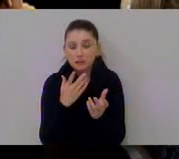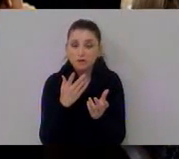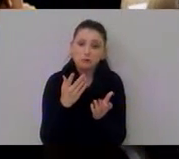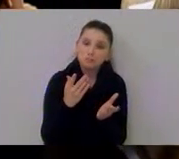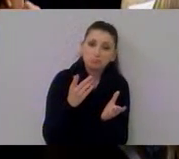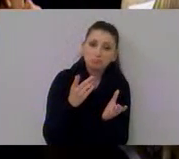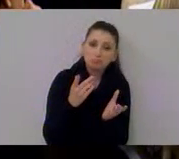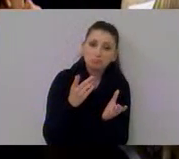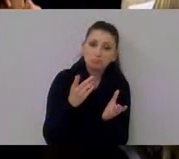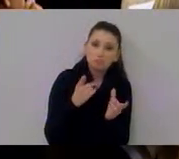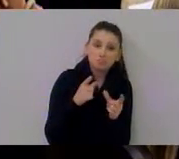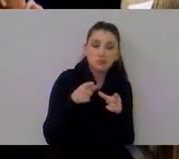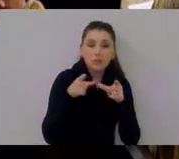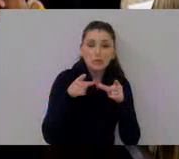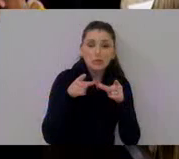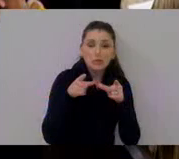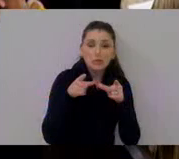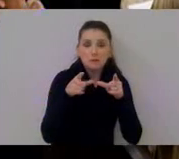encaminhar